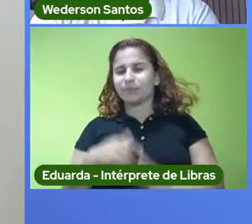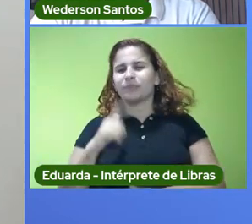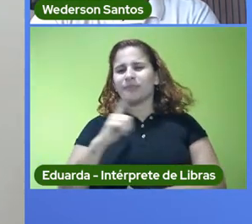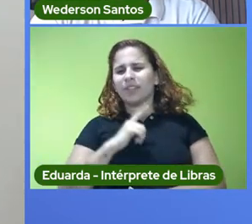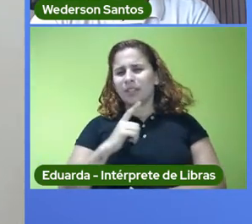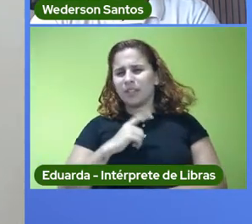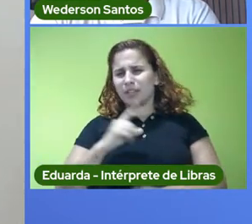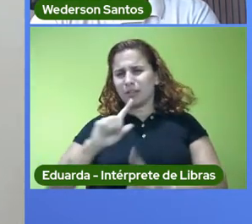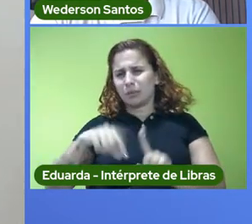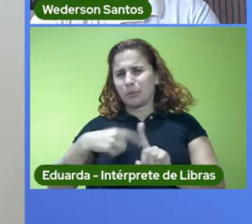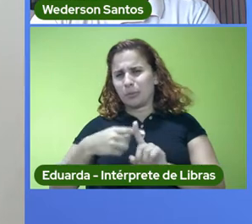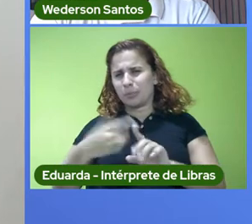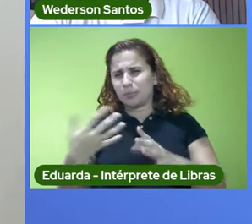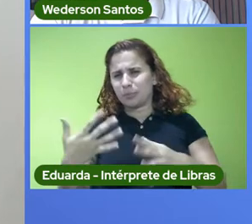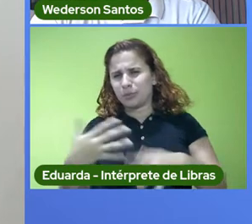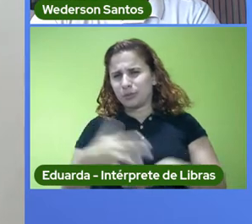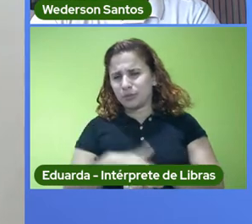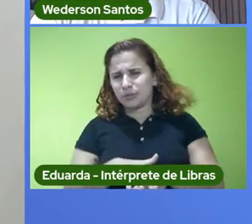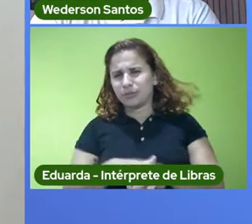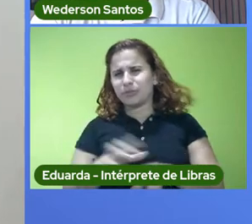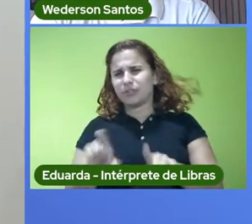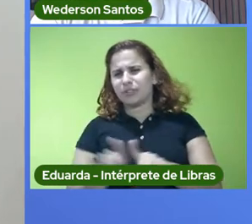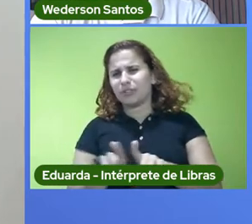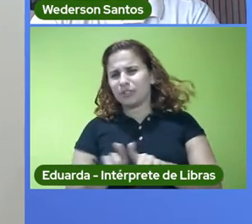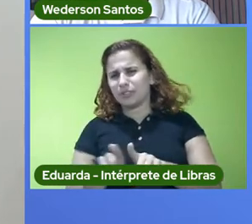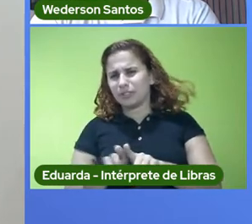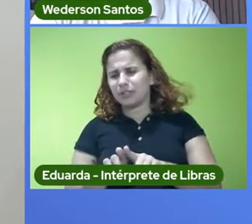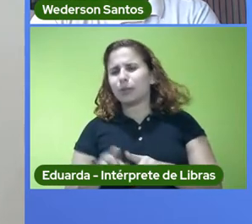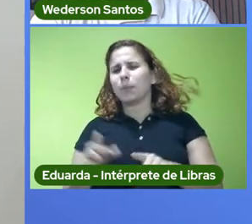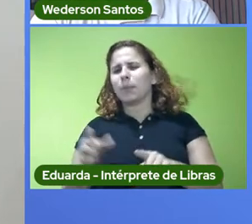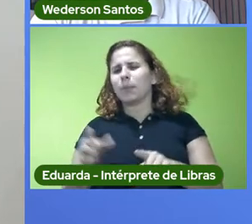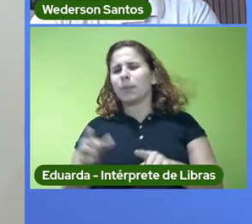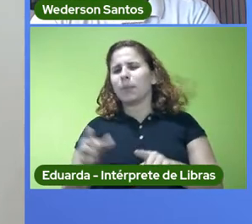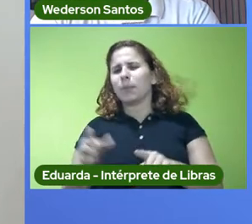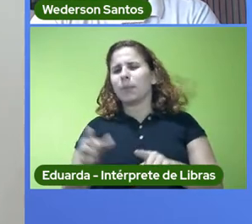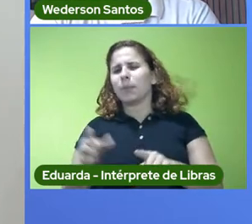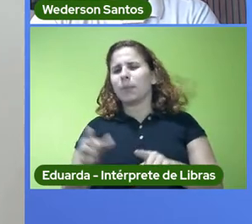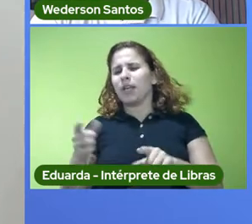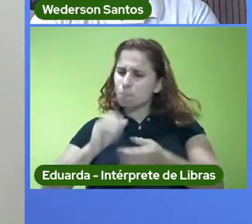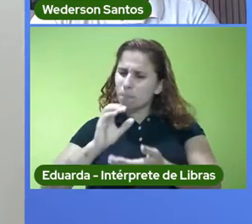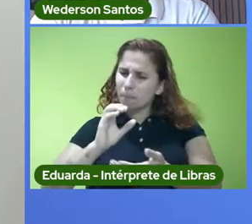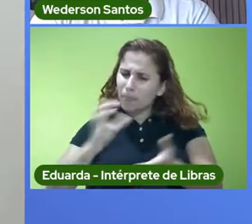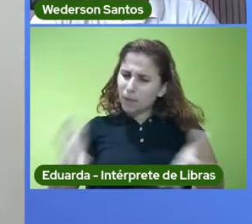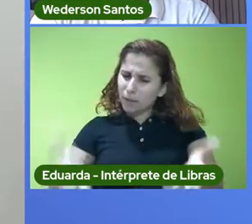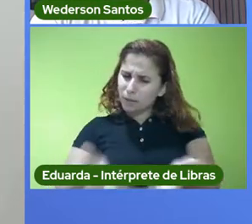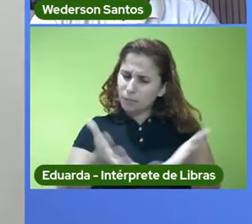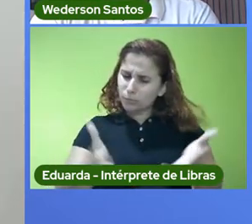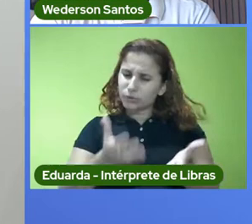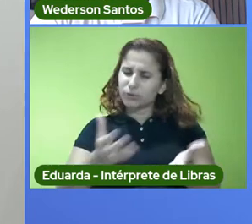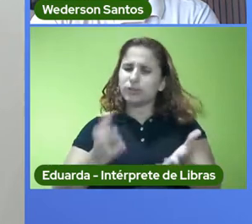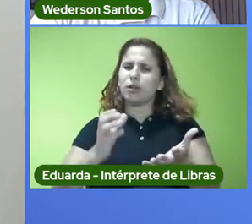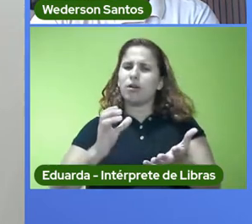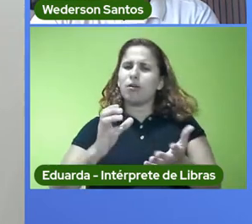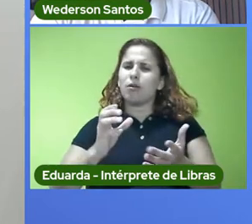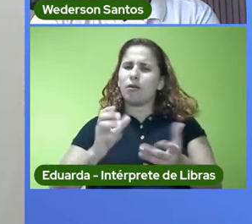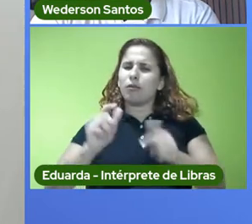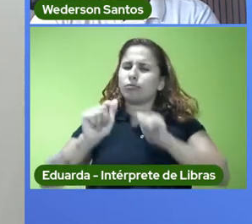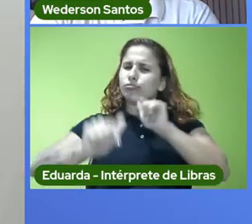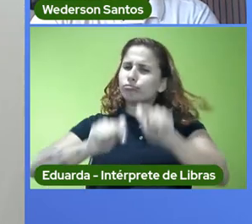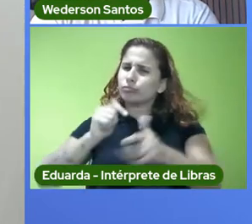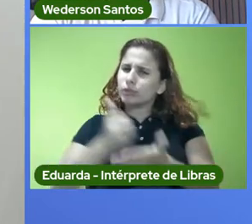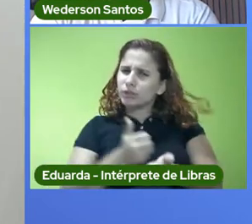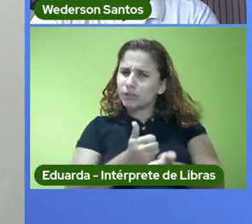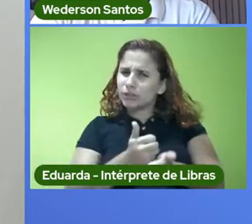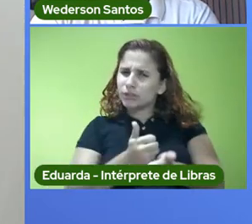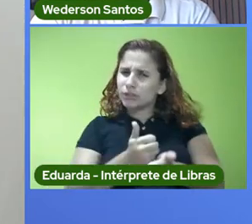apostando na metodologia do emprego apoiado, trazendo esse debate, né, para a sociedade, para os espaços deliberativos, para os